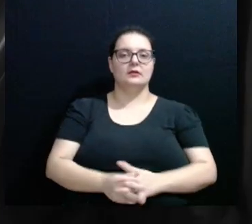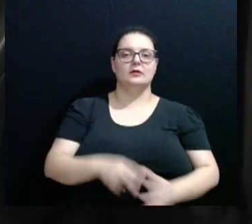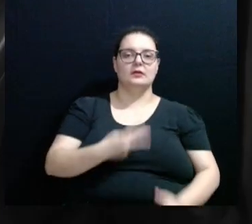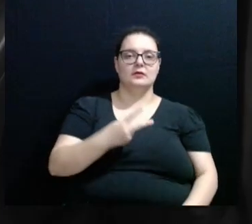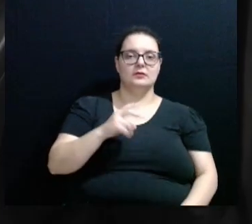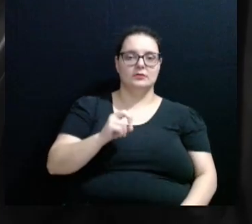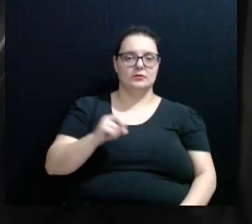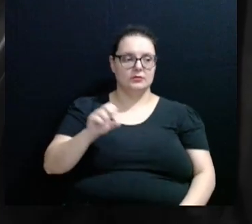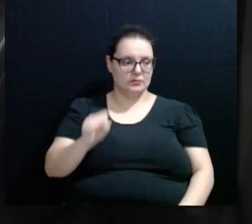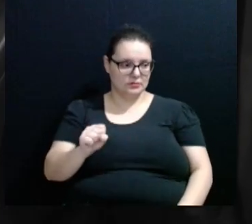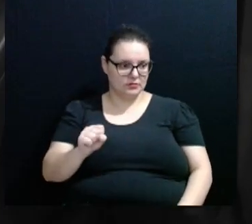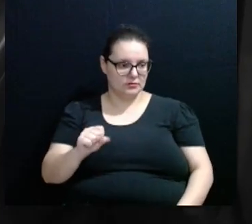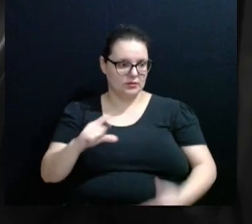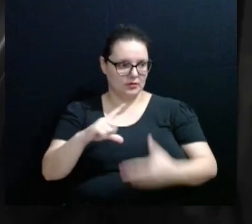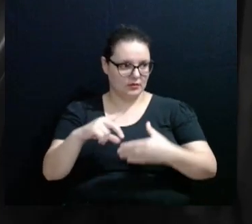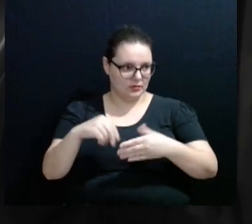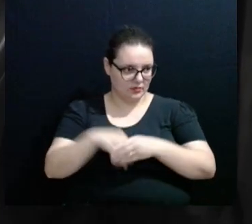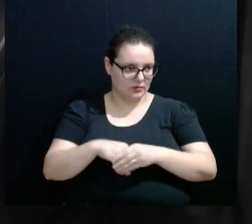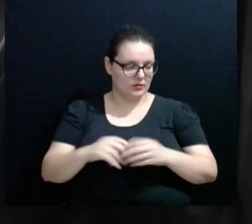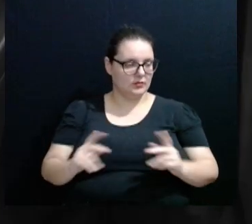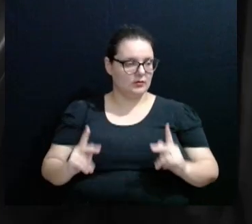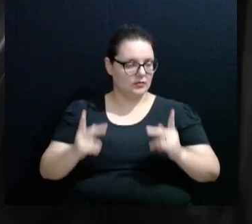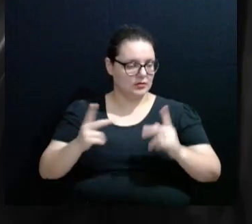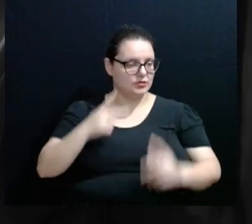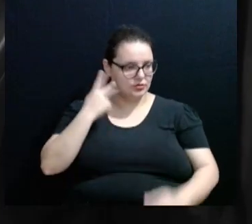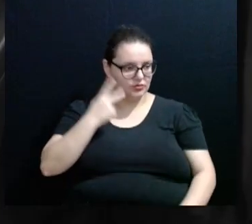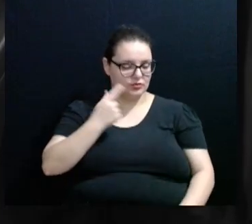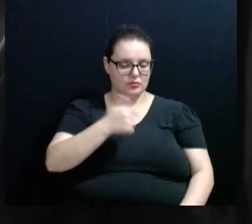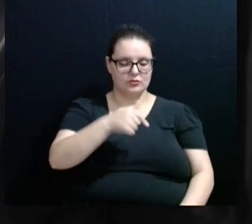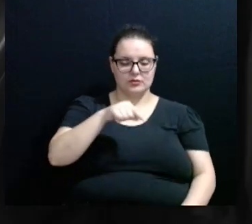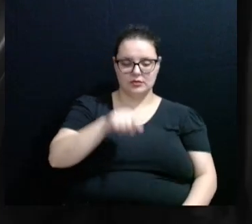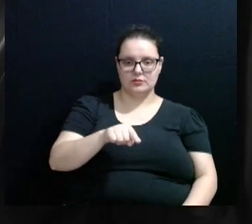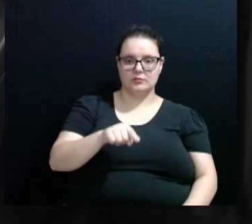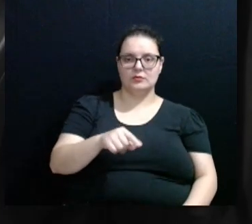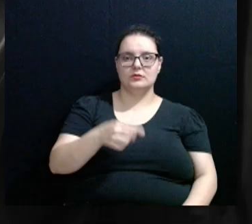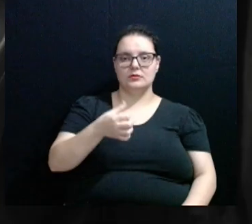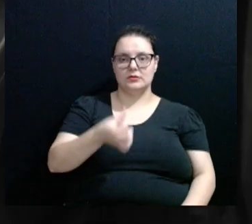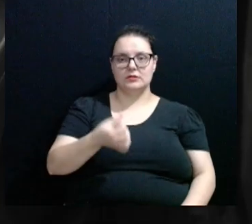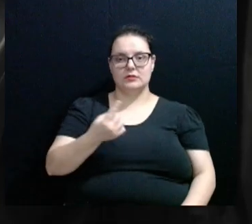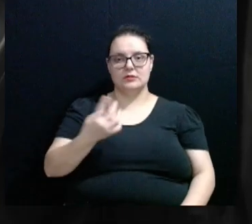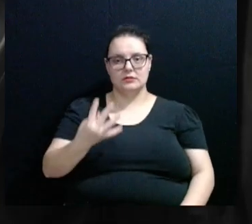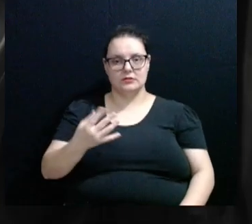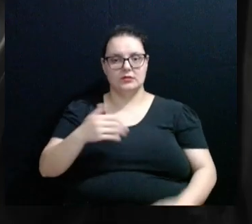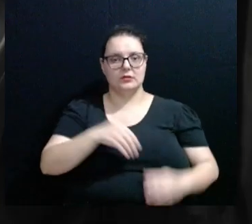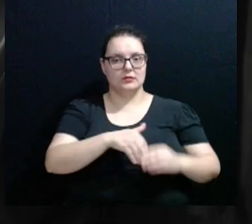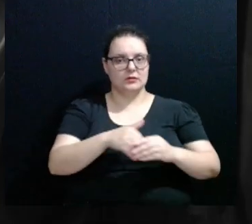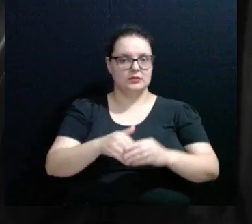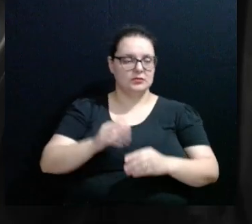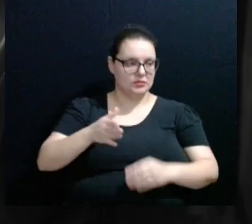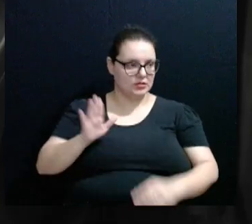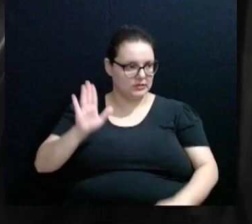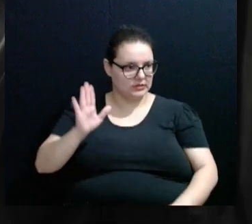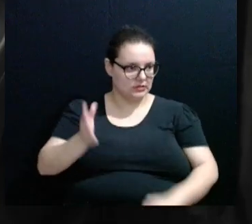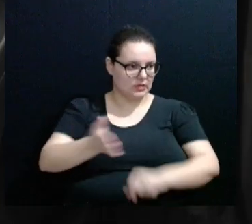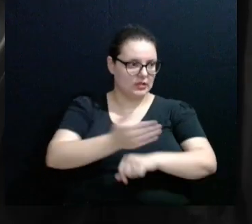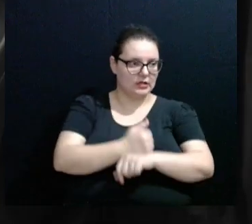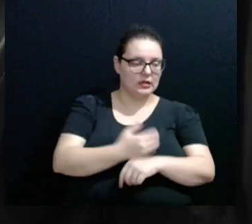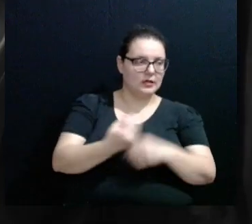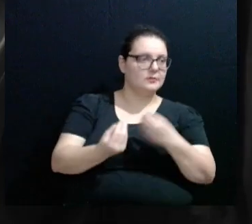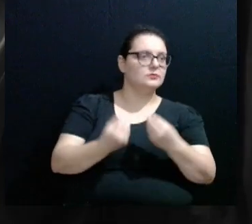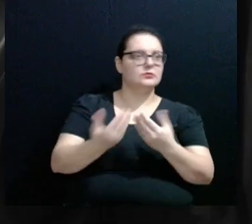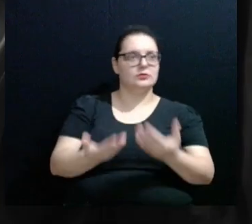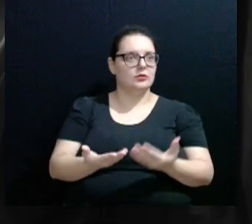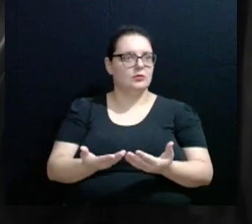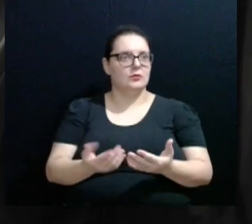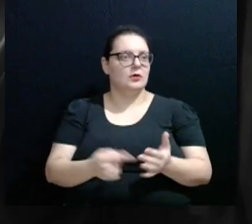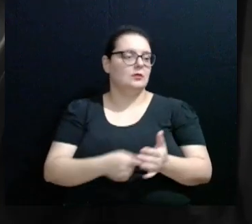você foi eleito vereador com 7.614 votos. Você já tinha se candidatado antes ou essa foi